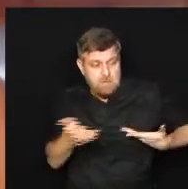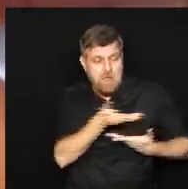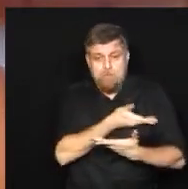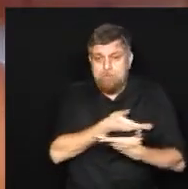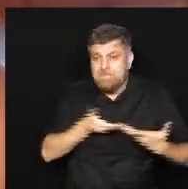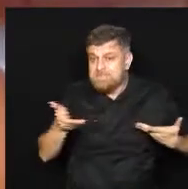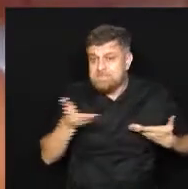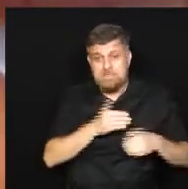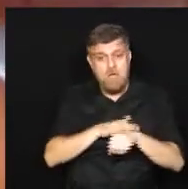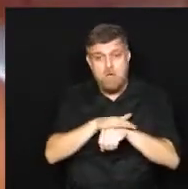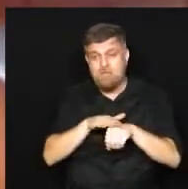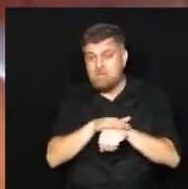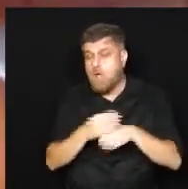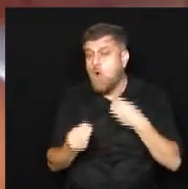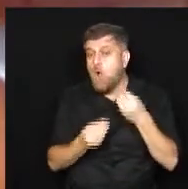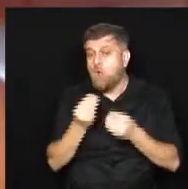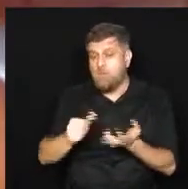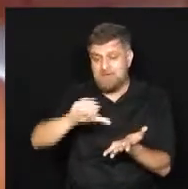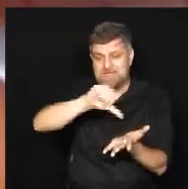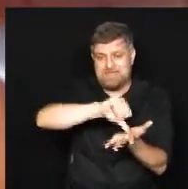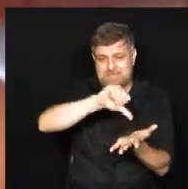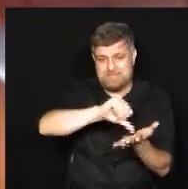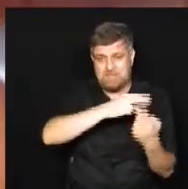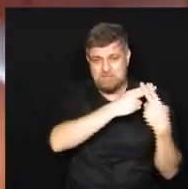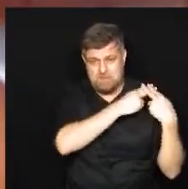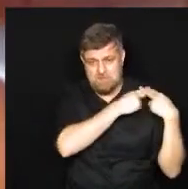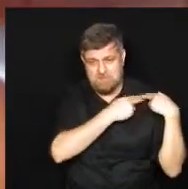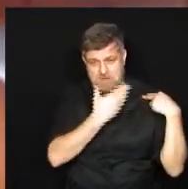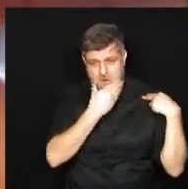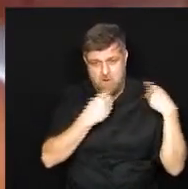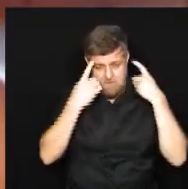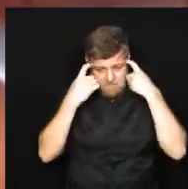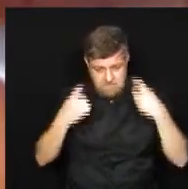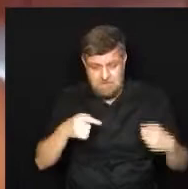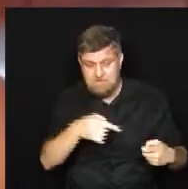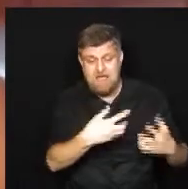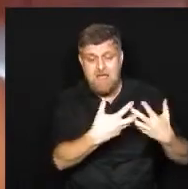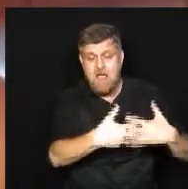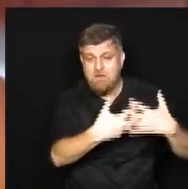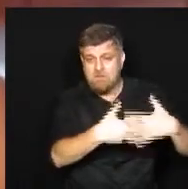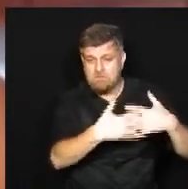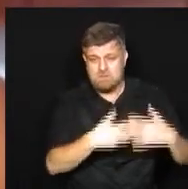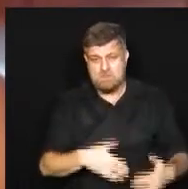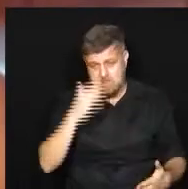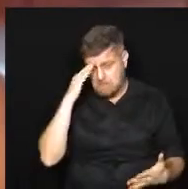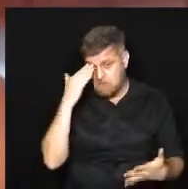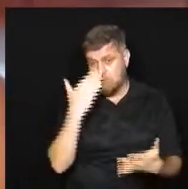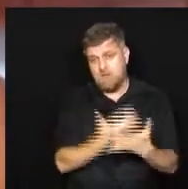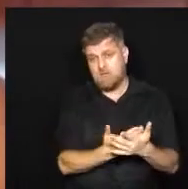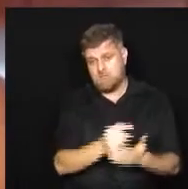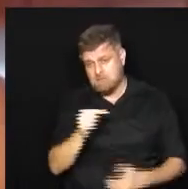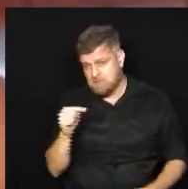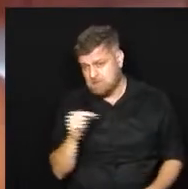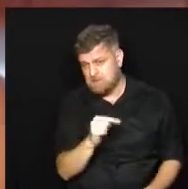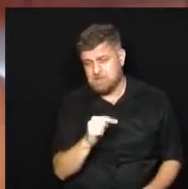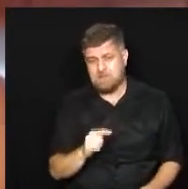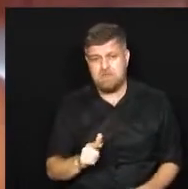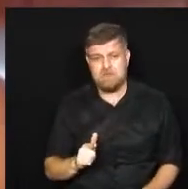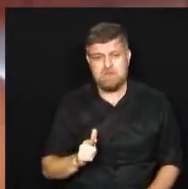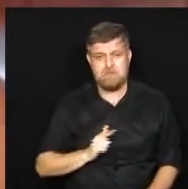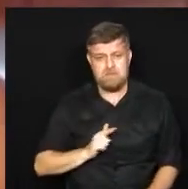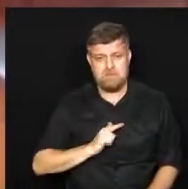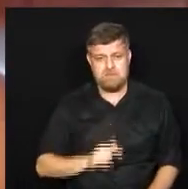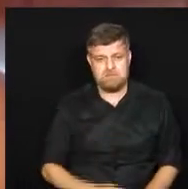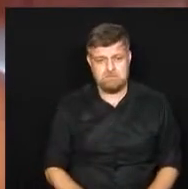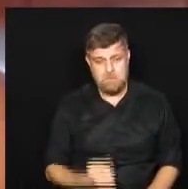sobre como vai funcionar esse serviço. Então, me acredito que essa